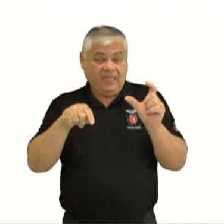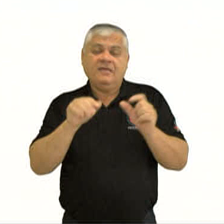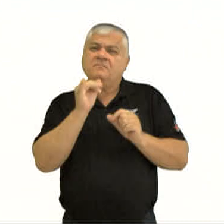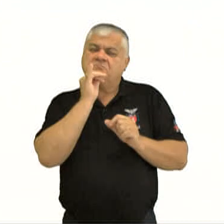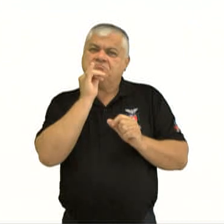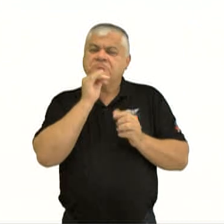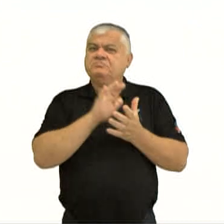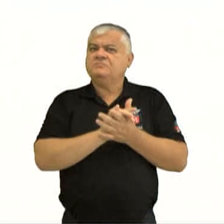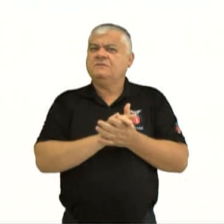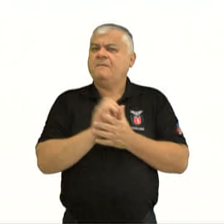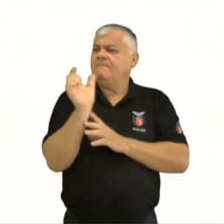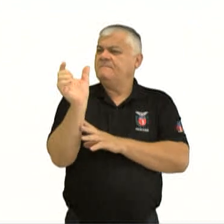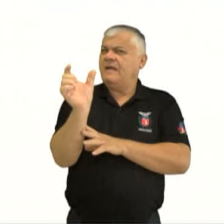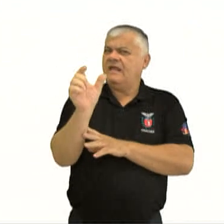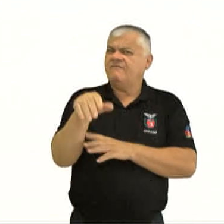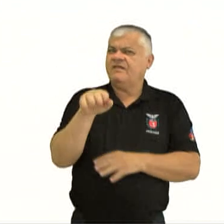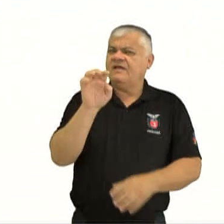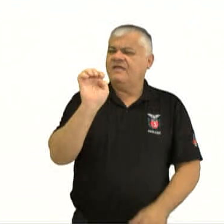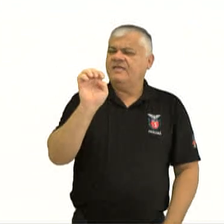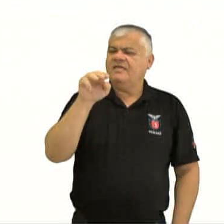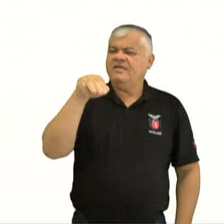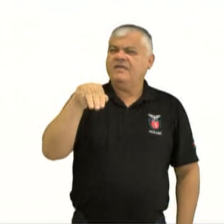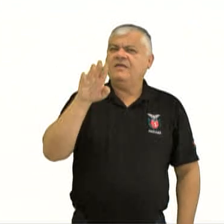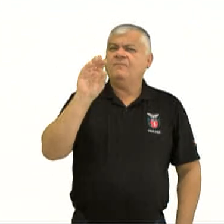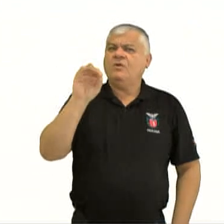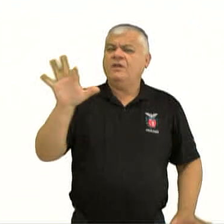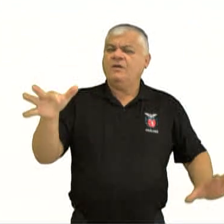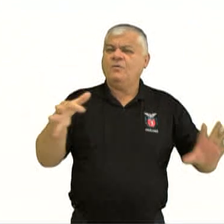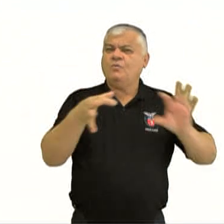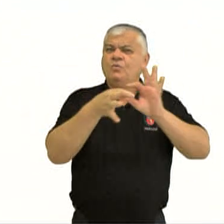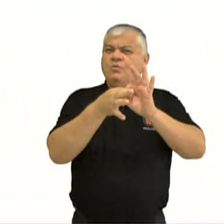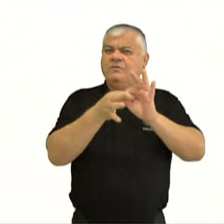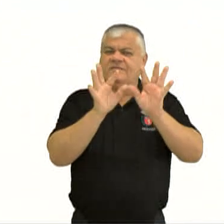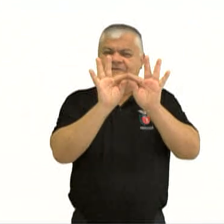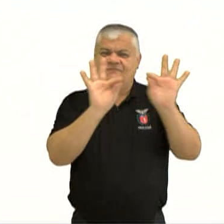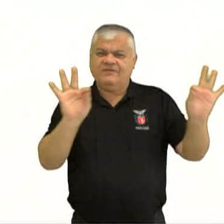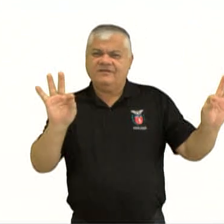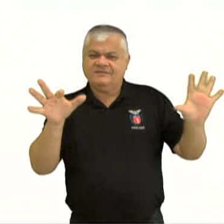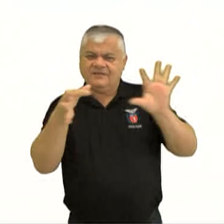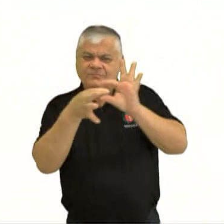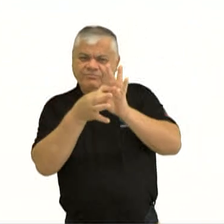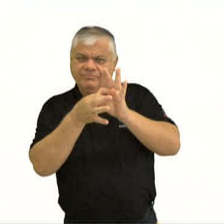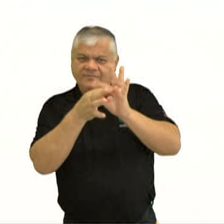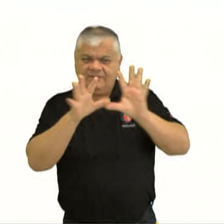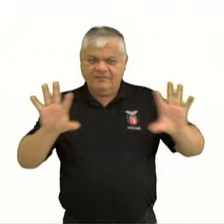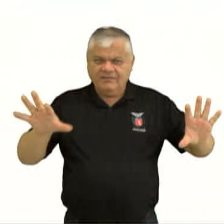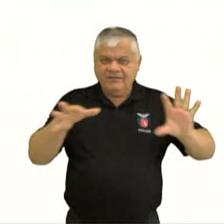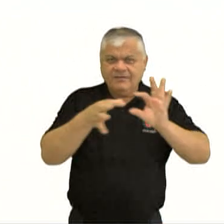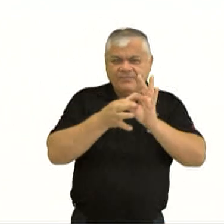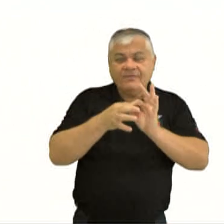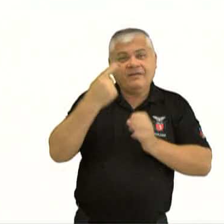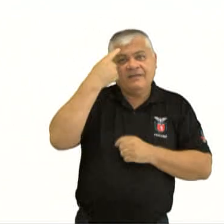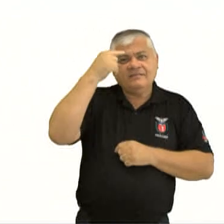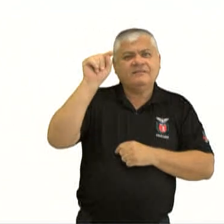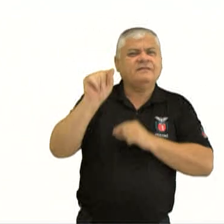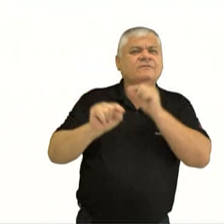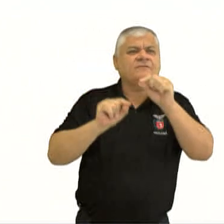subordinada. Ela é responsável por unir orações. Que ideia ela expressa nesse contexto